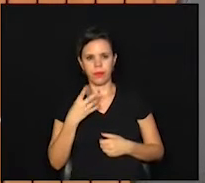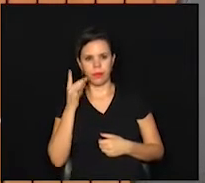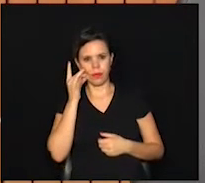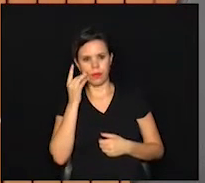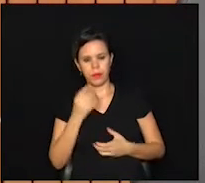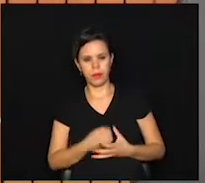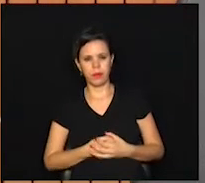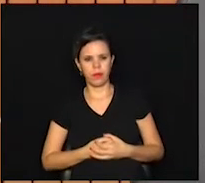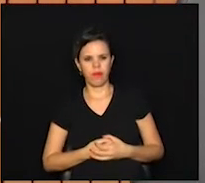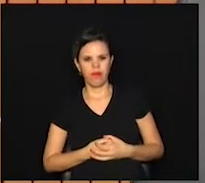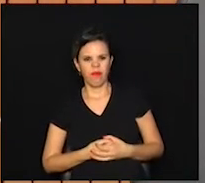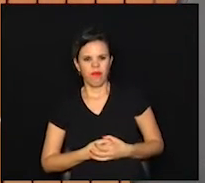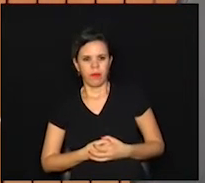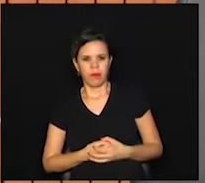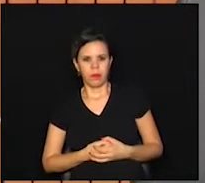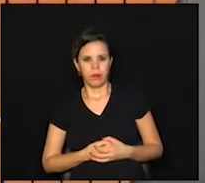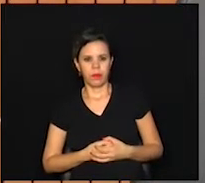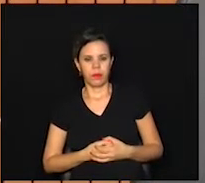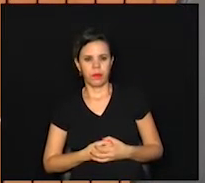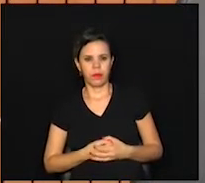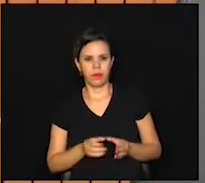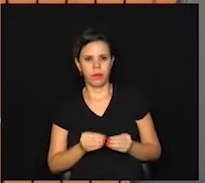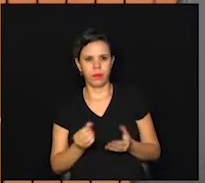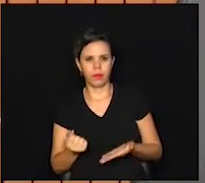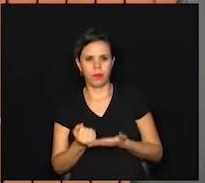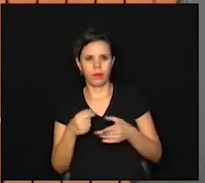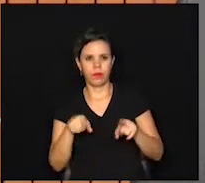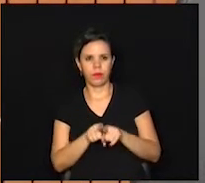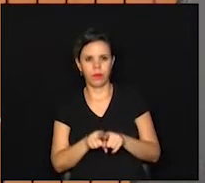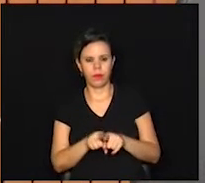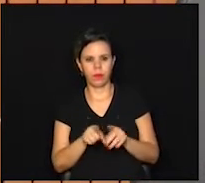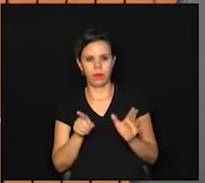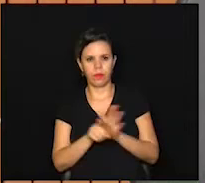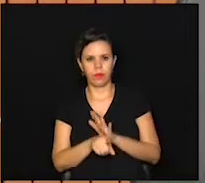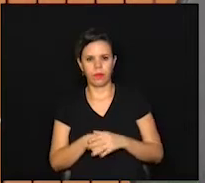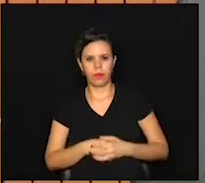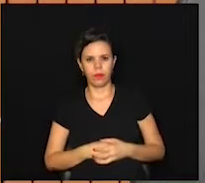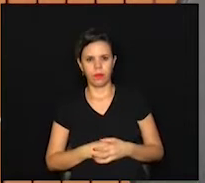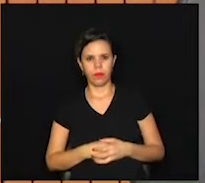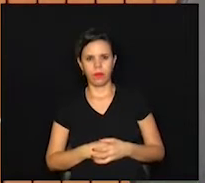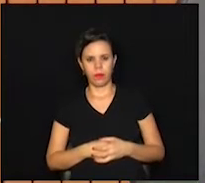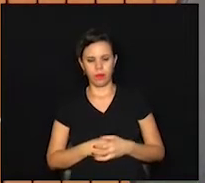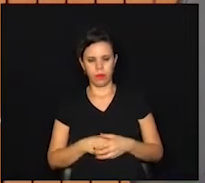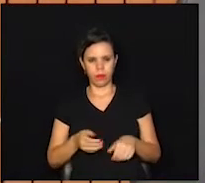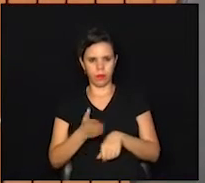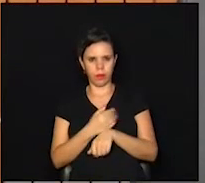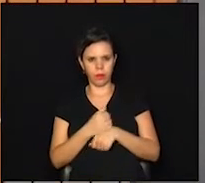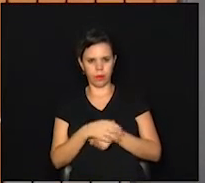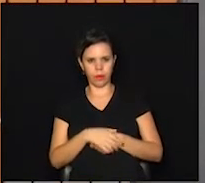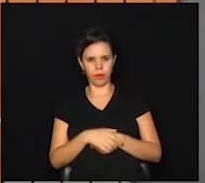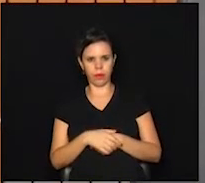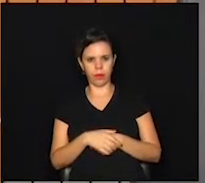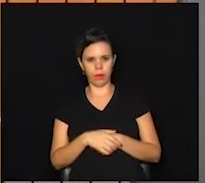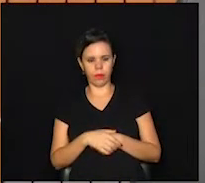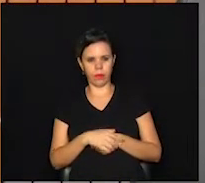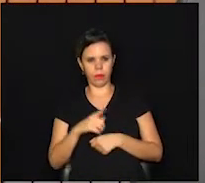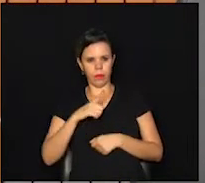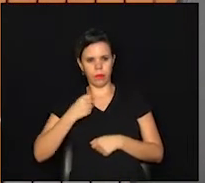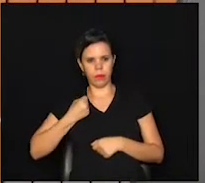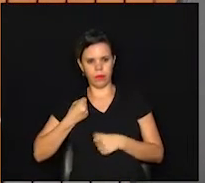presentes, né, para poderem fazer as suas contribuições também, as suas perguntas. Antes disso, tem o número de